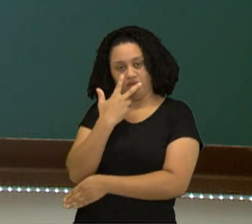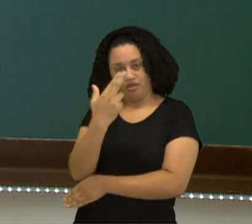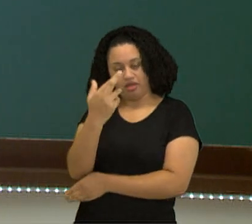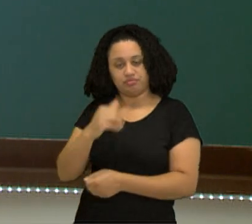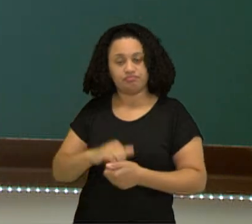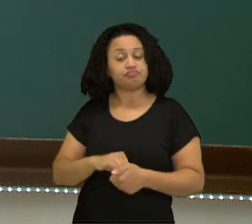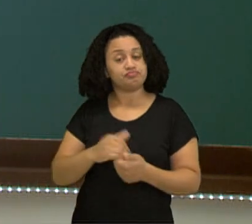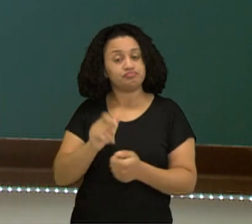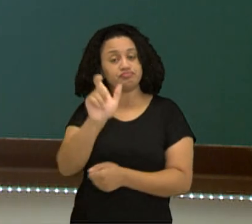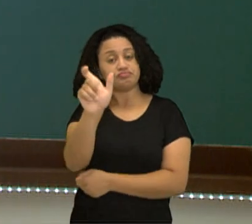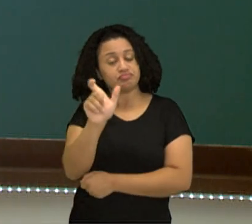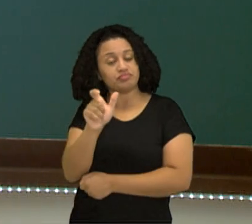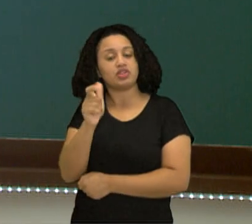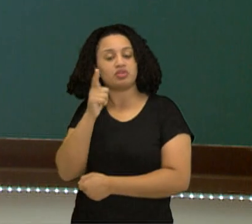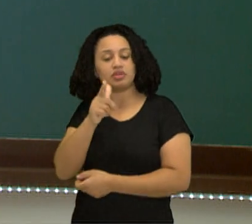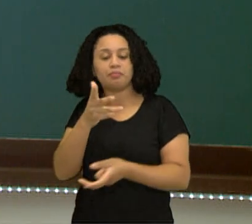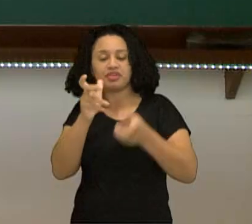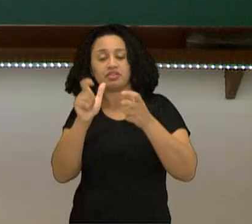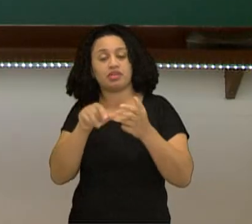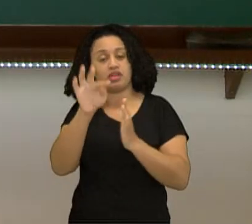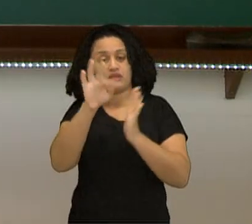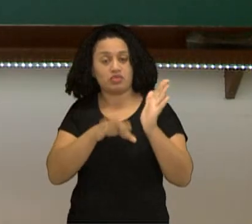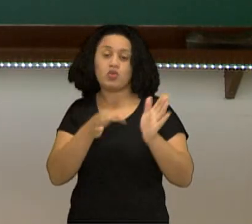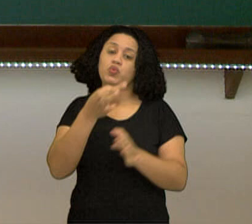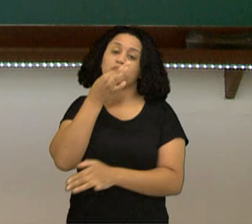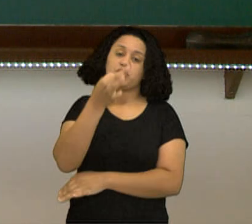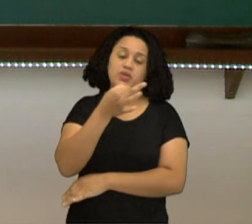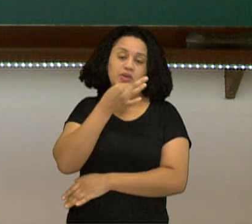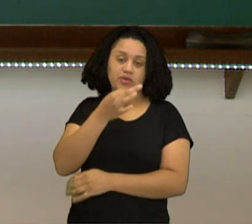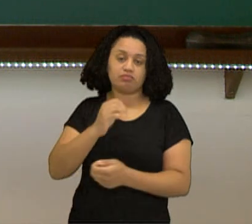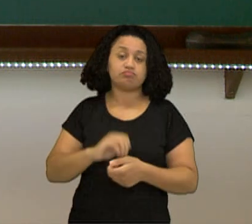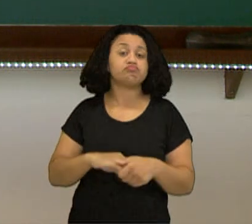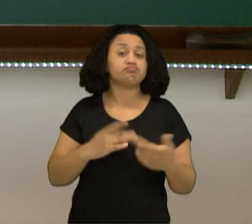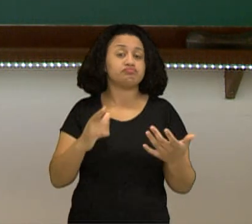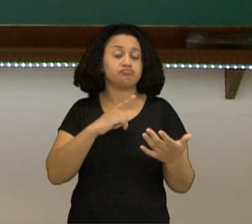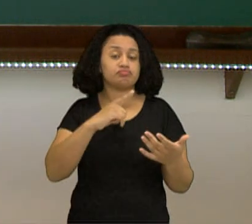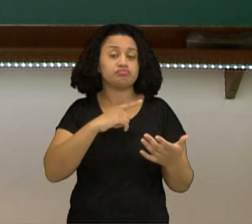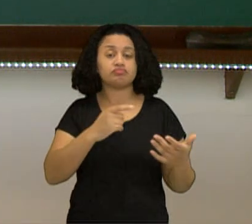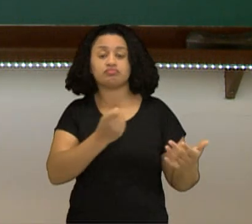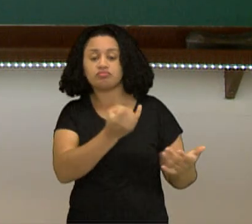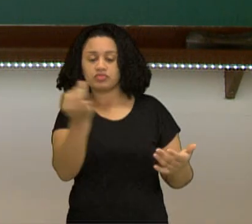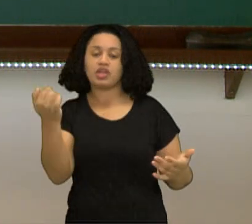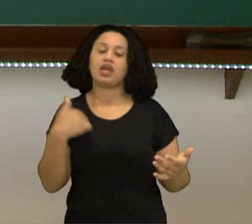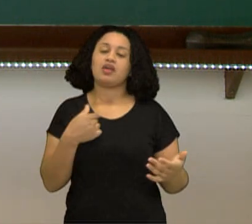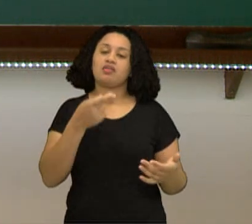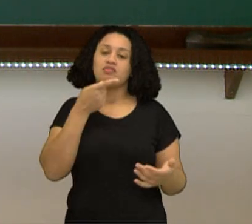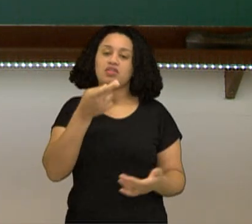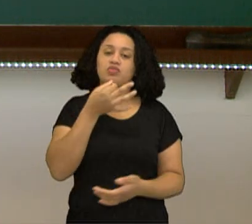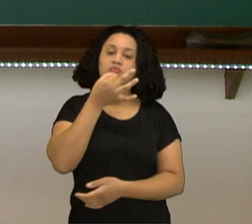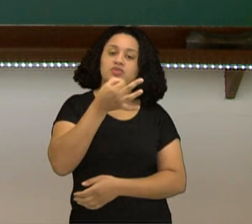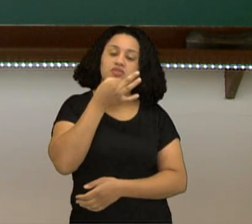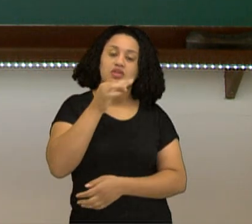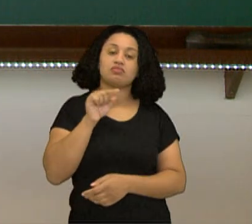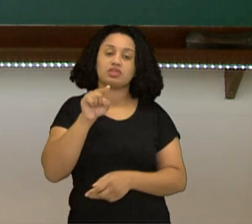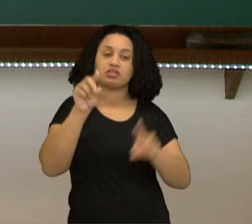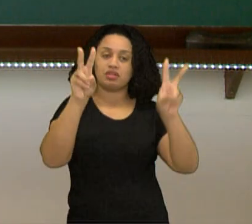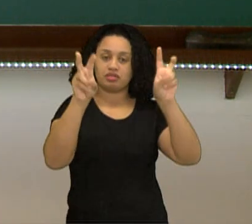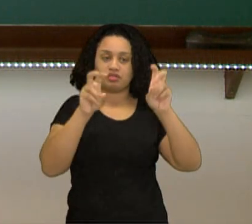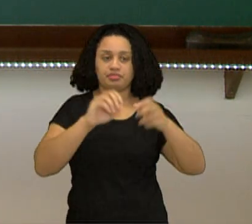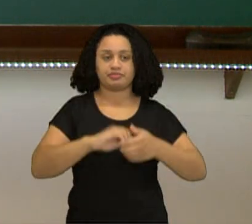gente percebe que o texto é um texto opinativo. Então, tem alguém dando uma opinião referente ao tema.